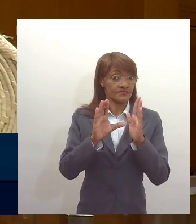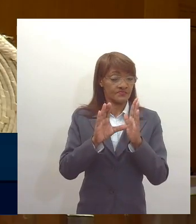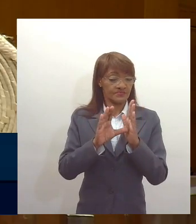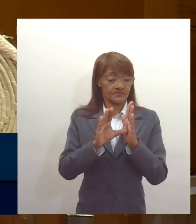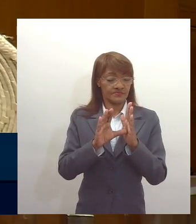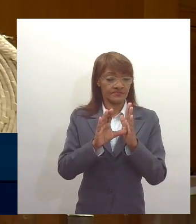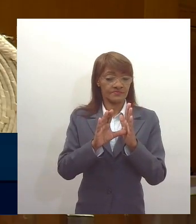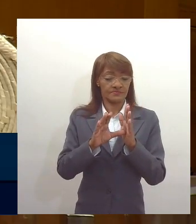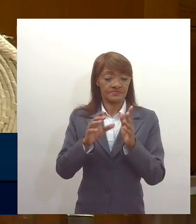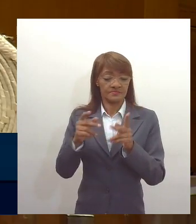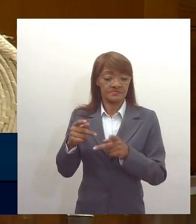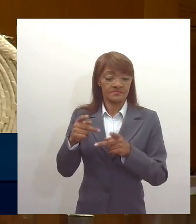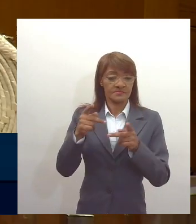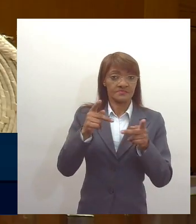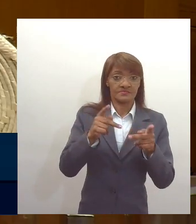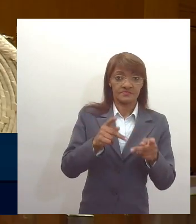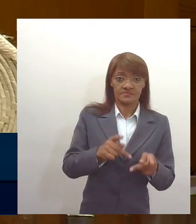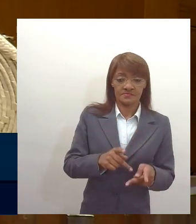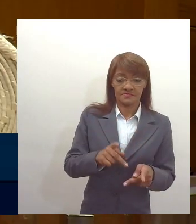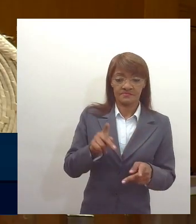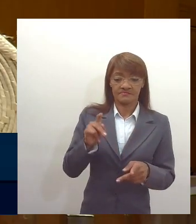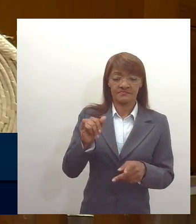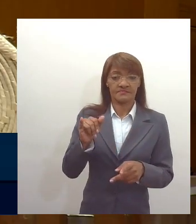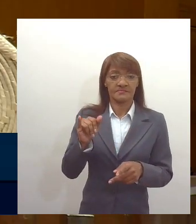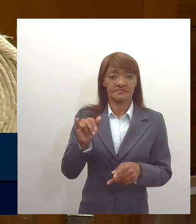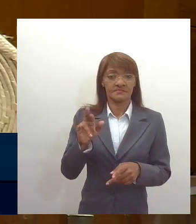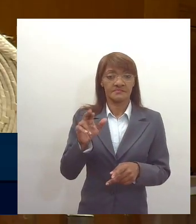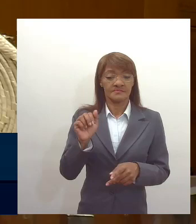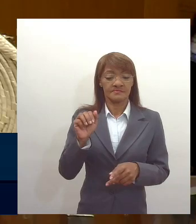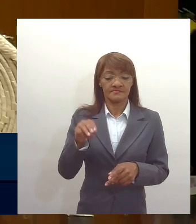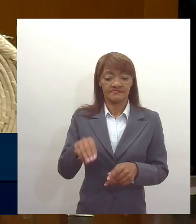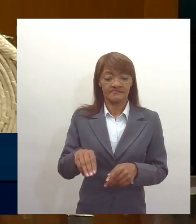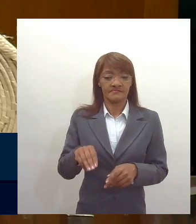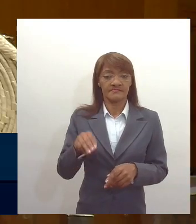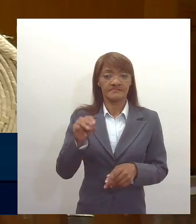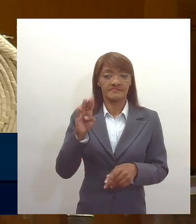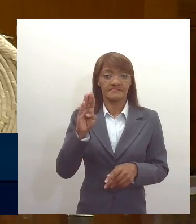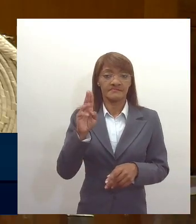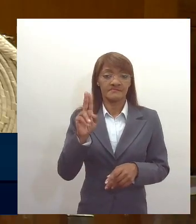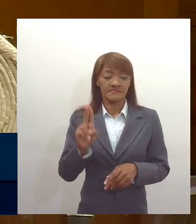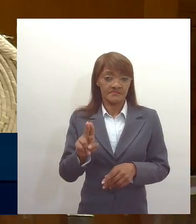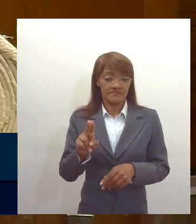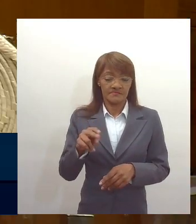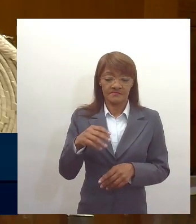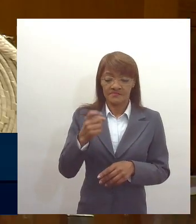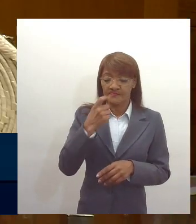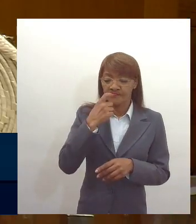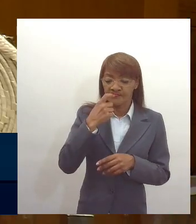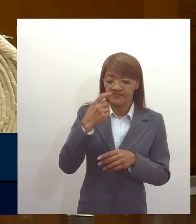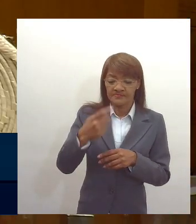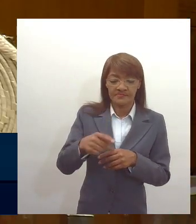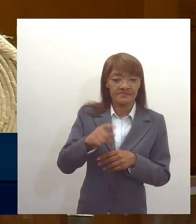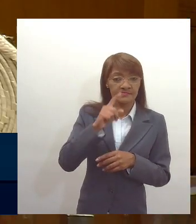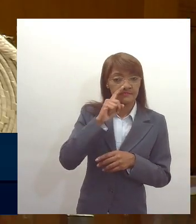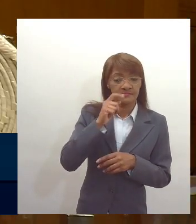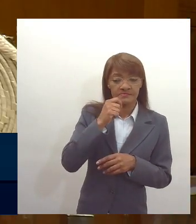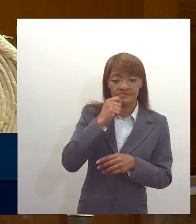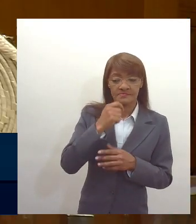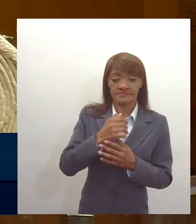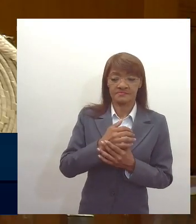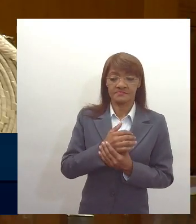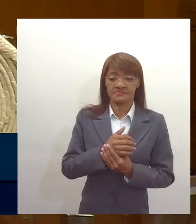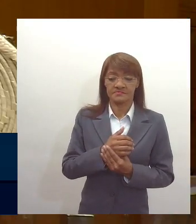aqui próximo aqui da Grande Aracaju, que foi a comunidade